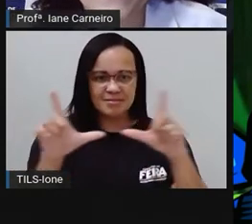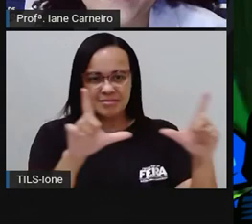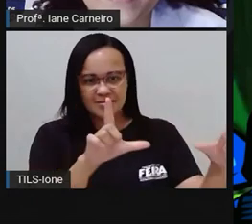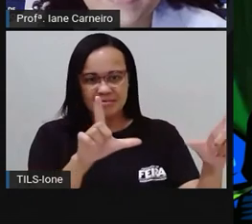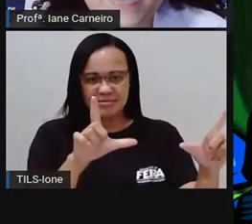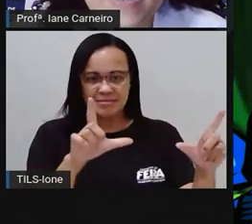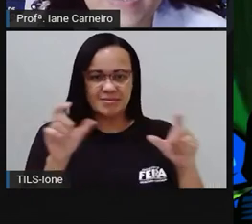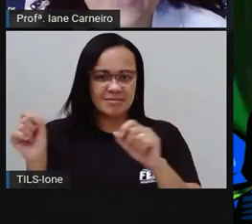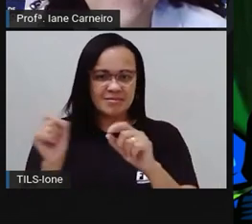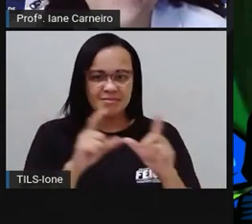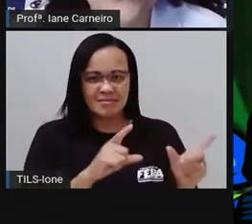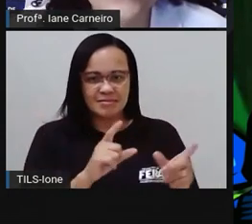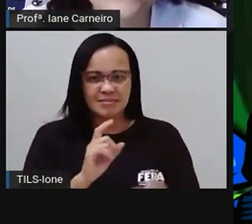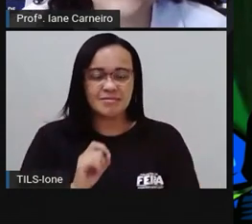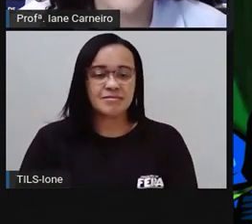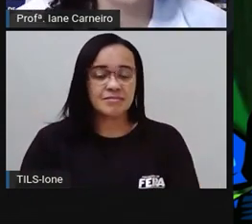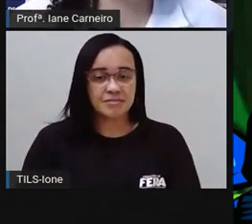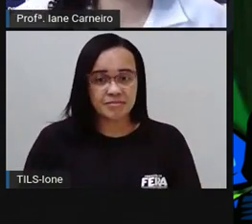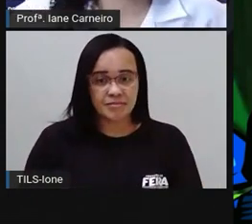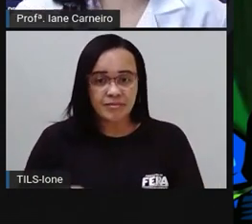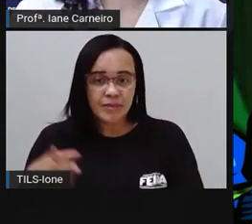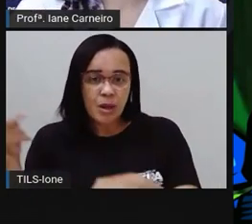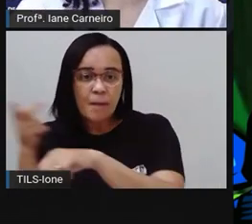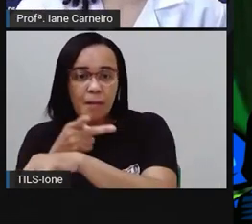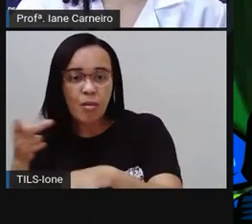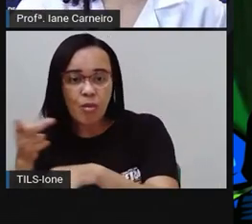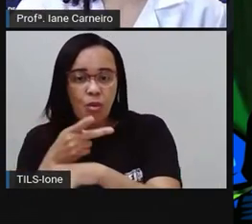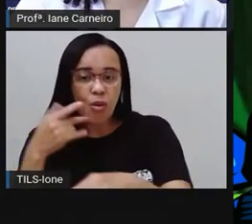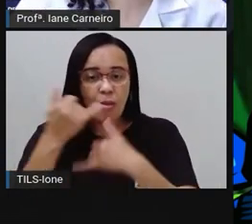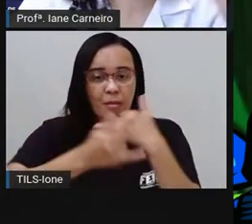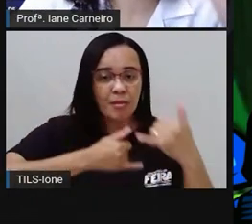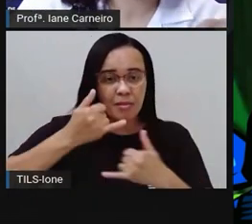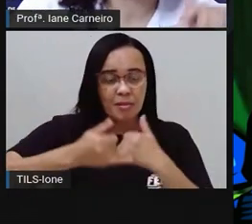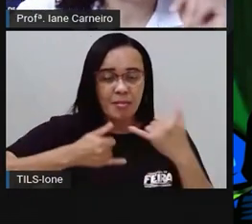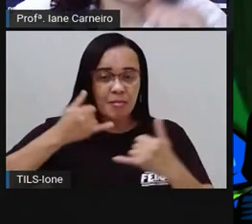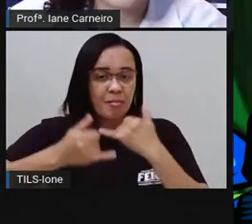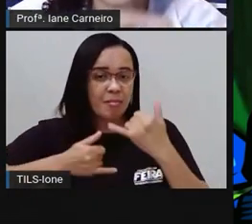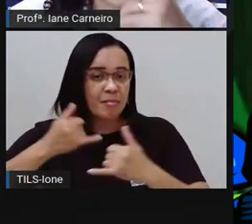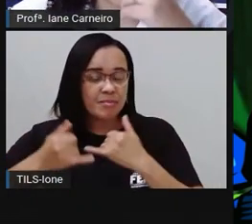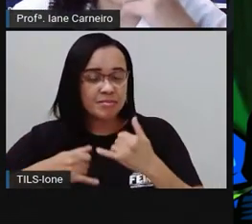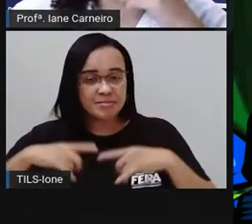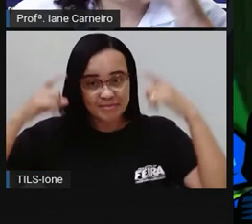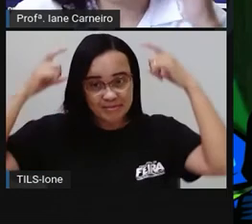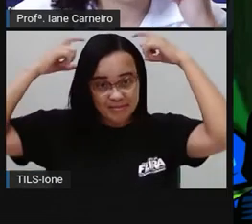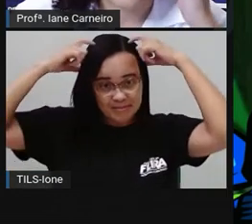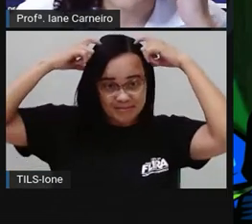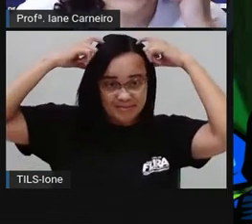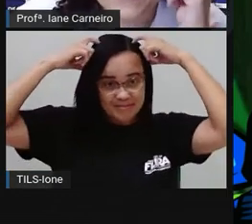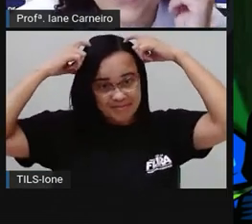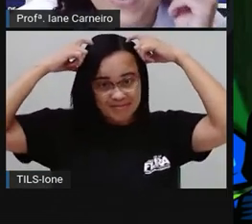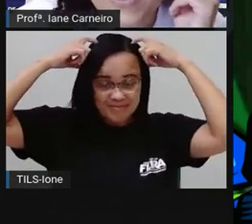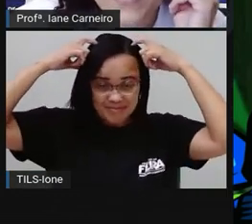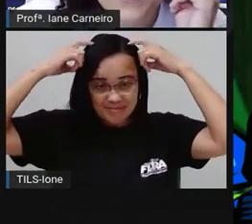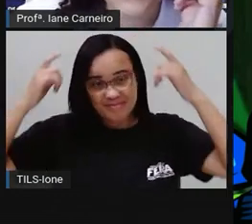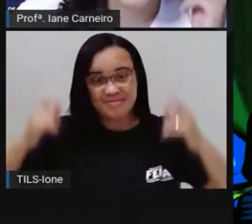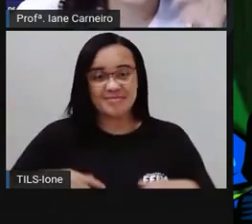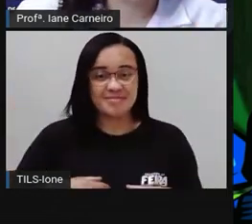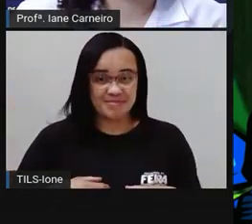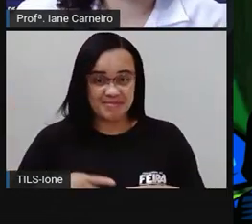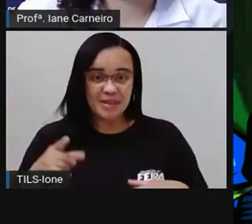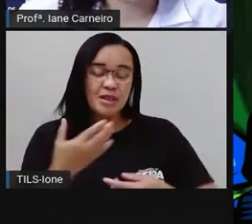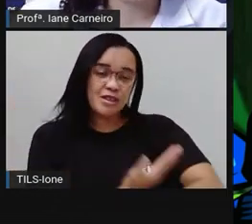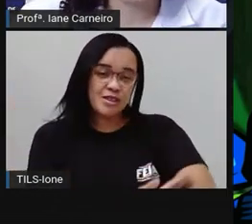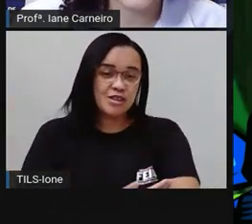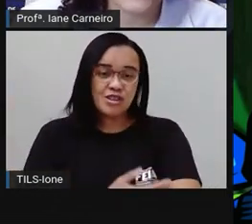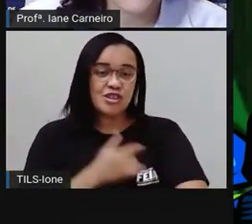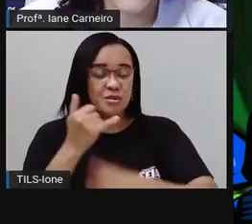ver. Busque um bicho de pelúcia. Um bicho de pelúcia lá no carro, no quarto, rapidão. Procura lá,